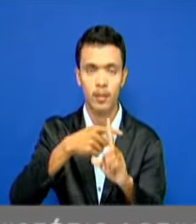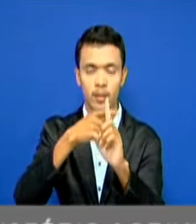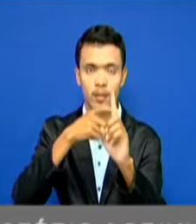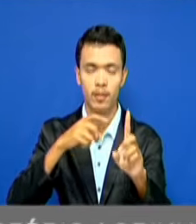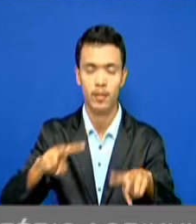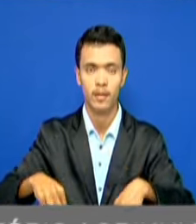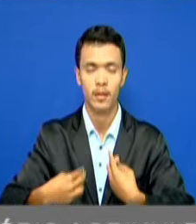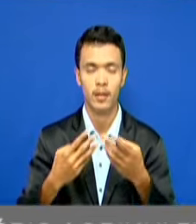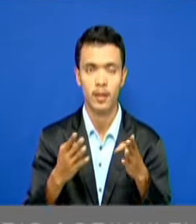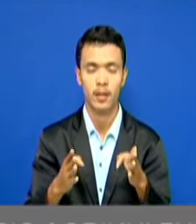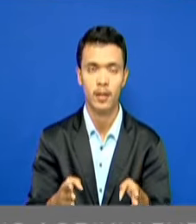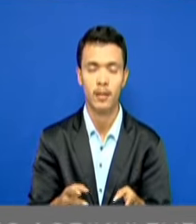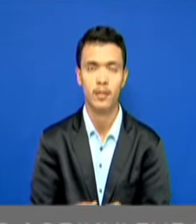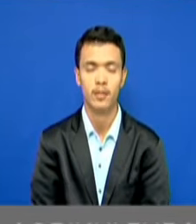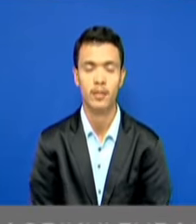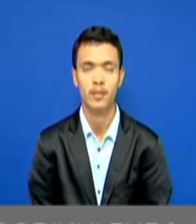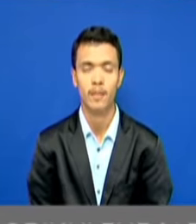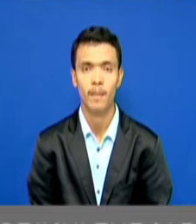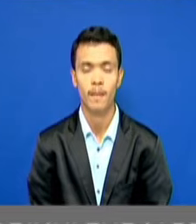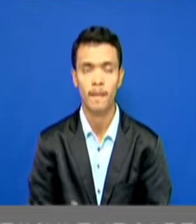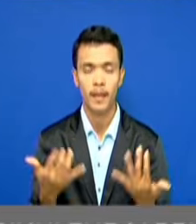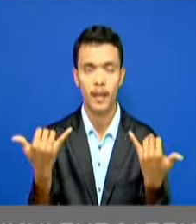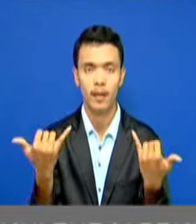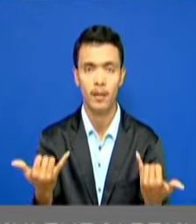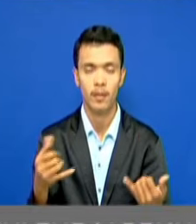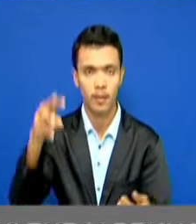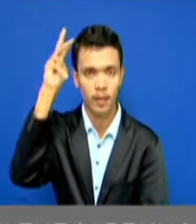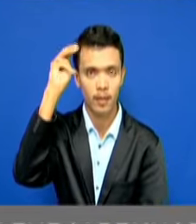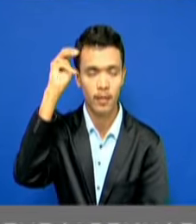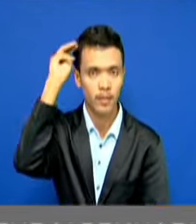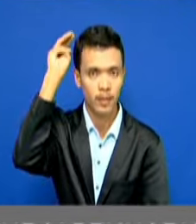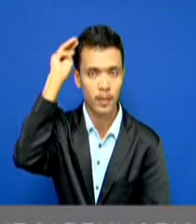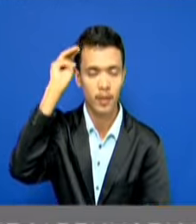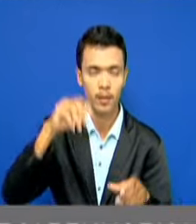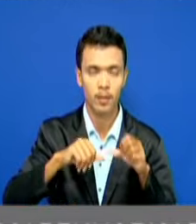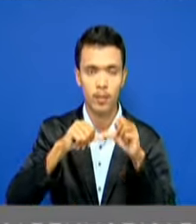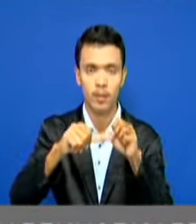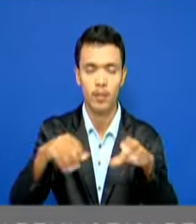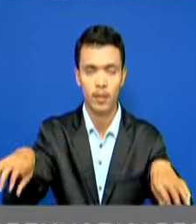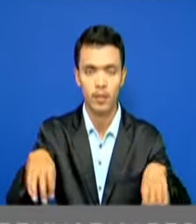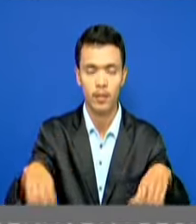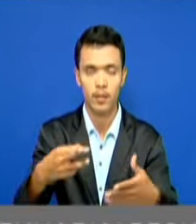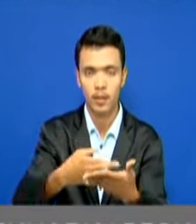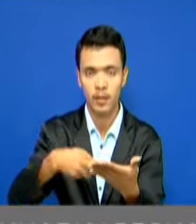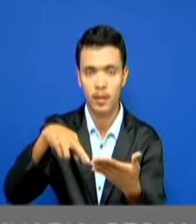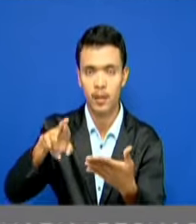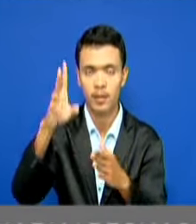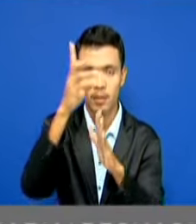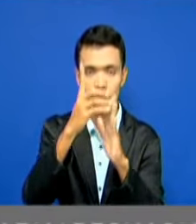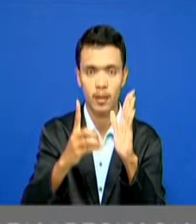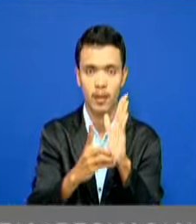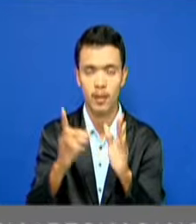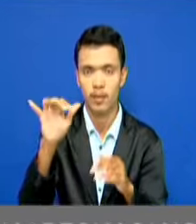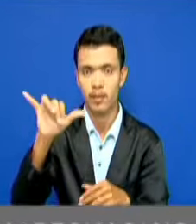Armada, clandestina no diplomática. Dadão ne Ministério continua esforço, rodihalo validação badado Sira,